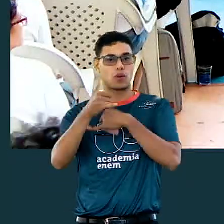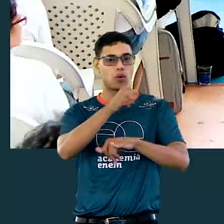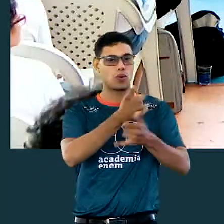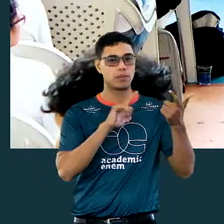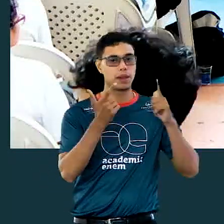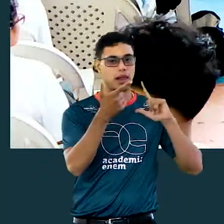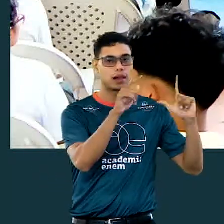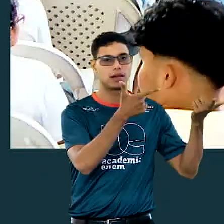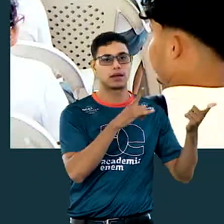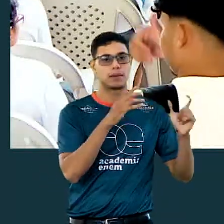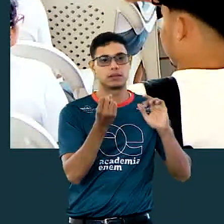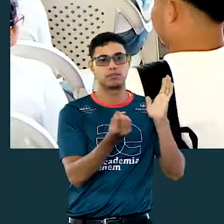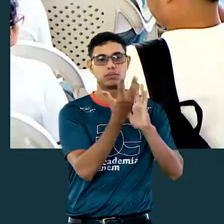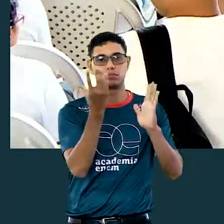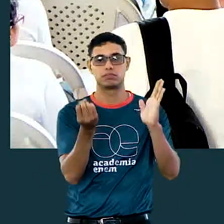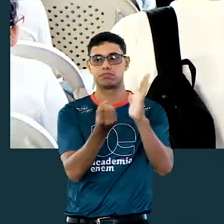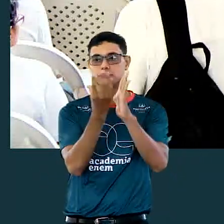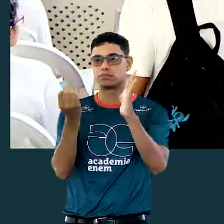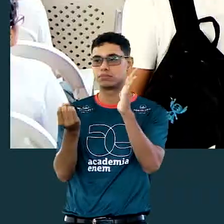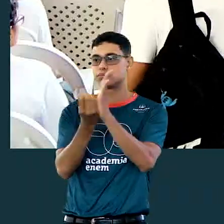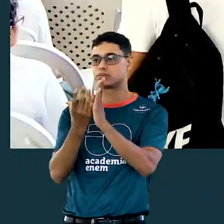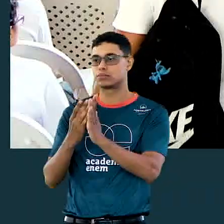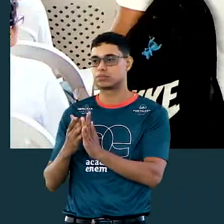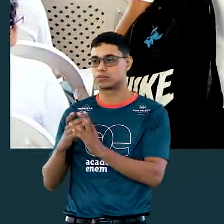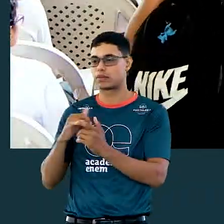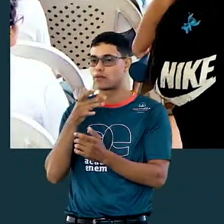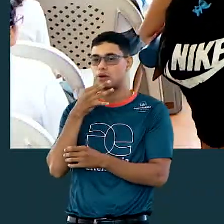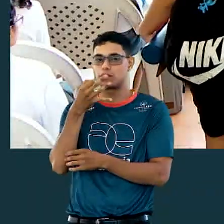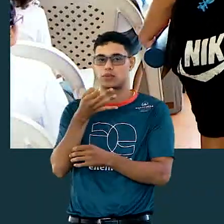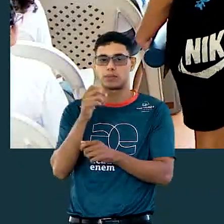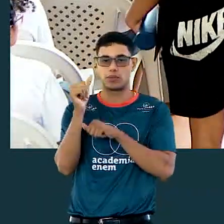surgem. Legal? Vou melhorar o argumento.